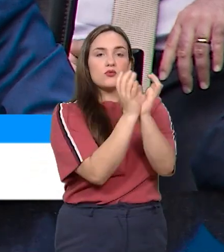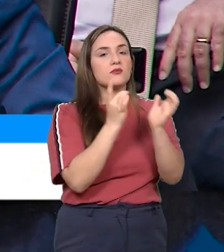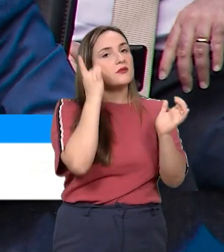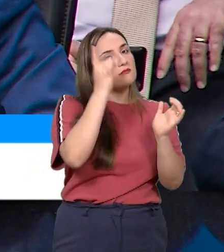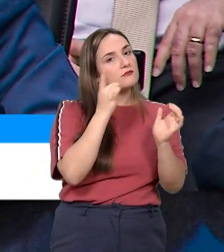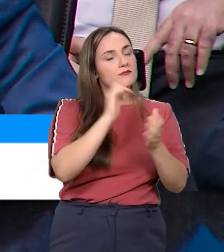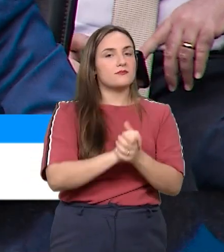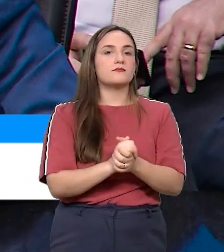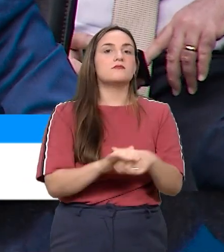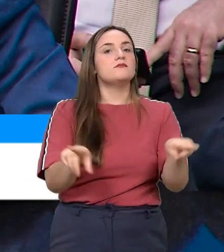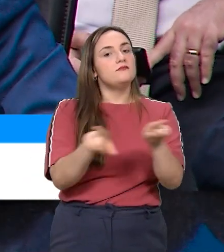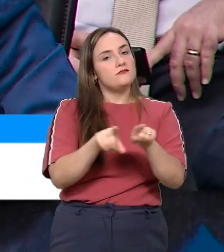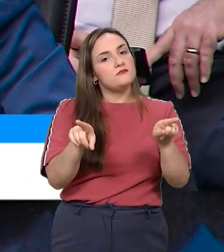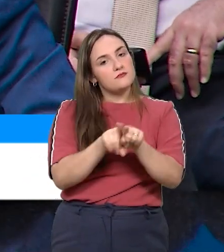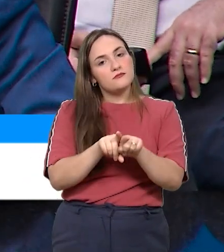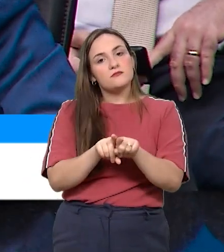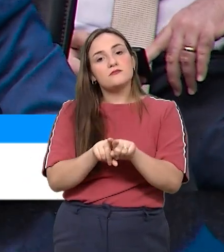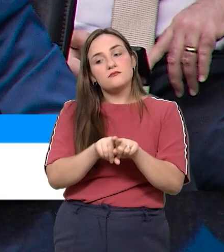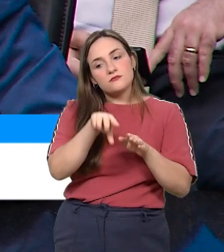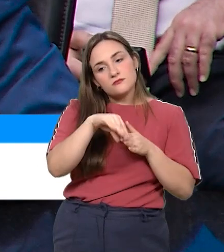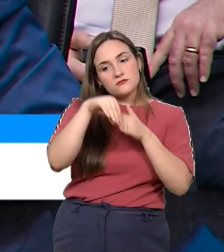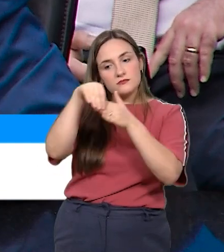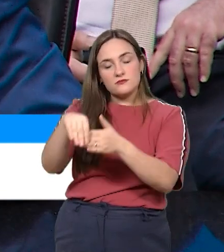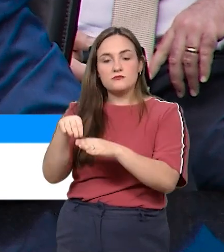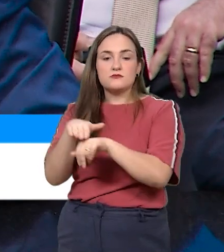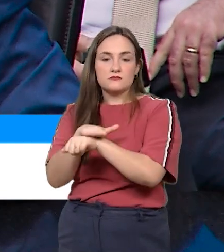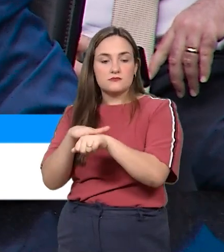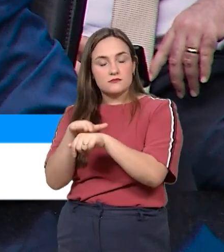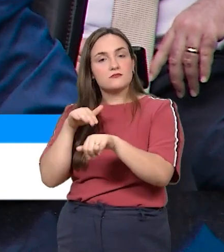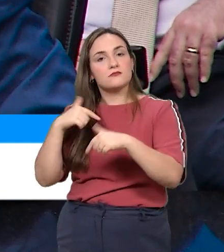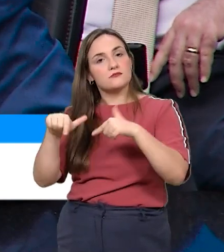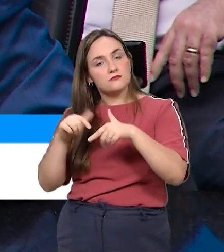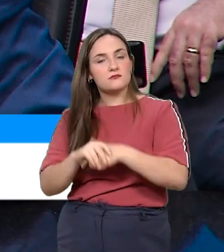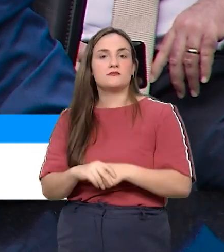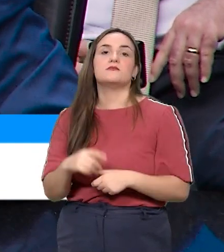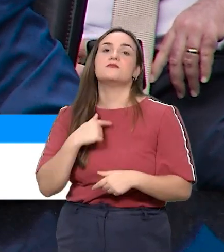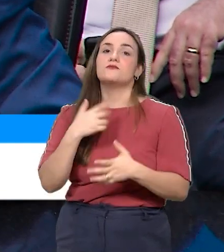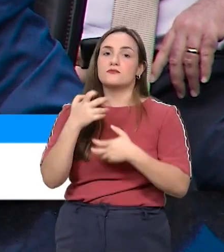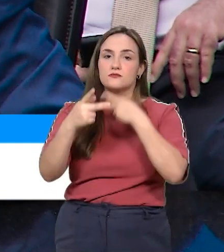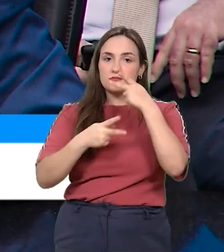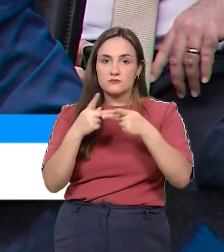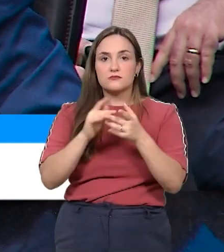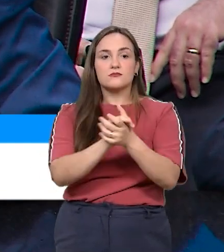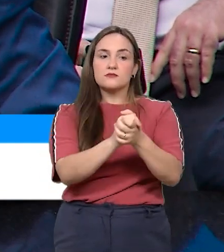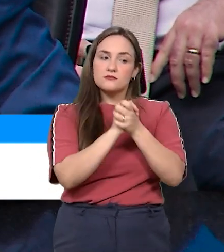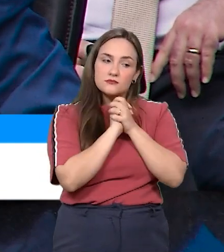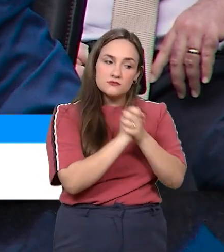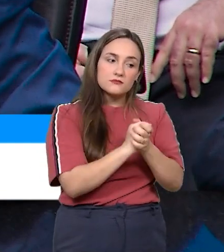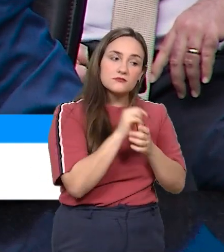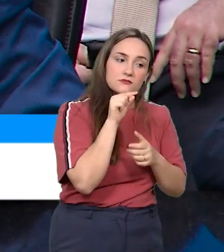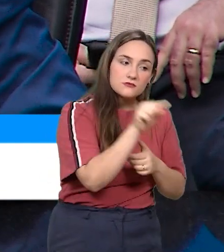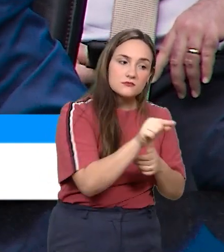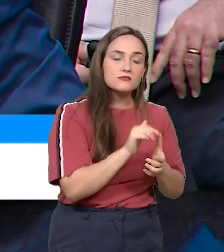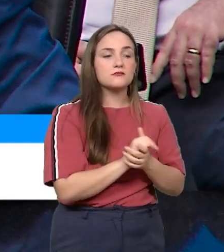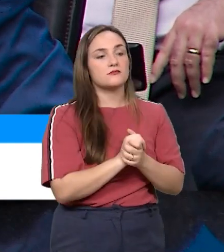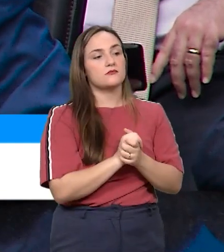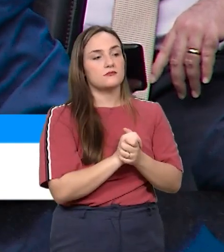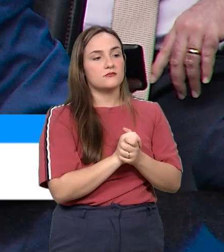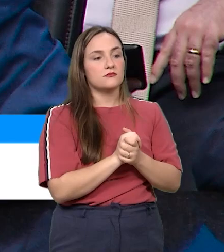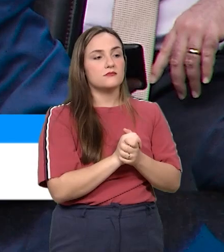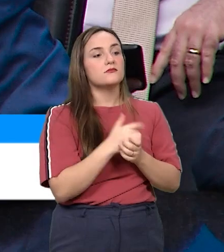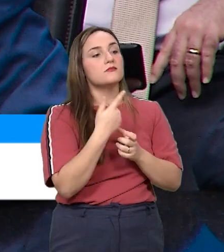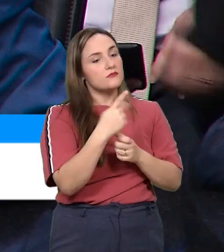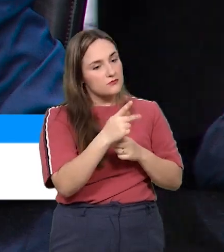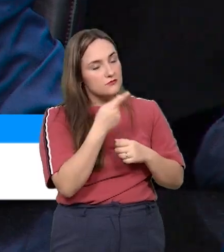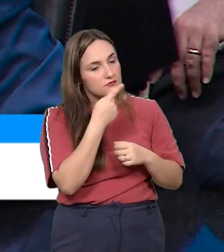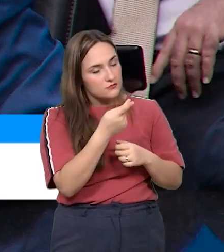foi a constituição da comissão e o encaminhamento dessa forma dos trabalhos. Então, registrar aqui, parabenizar